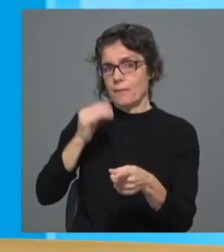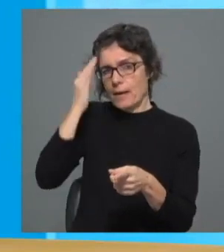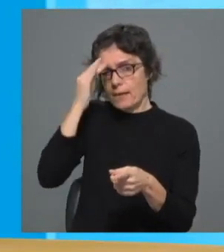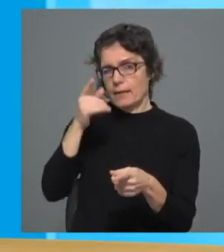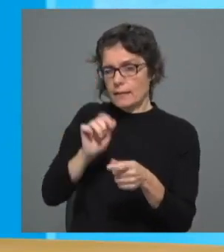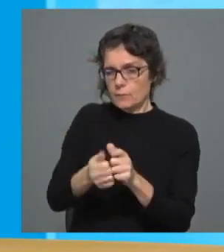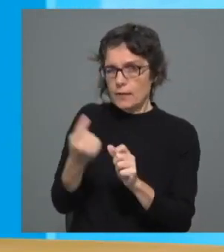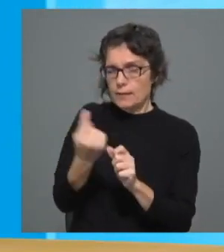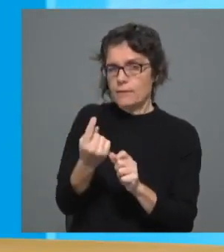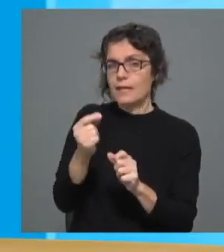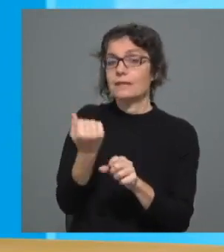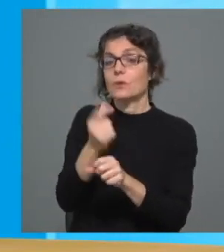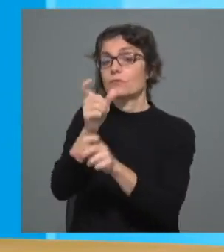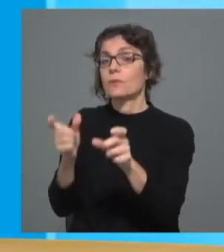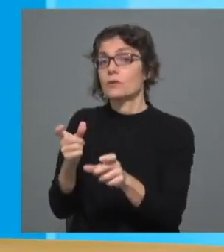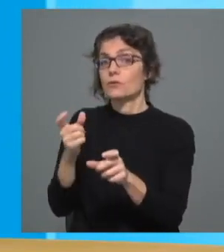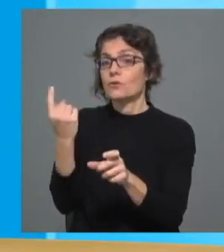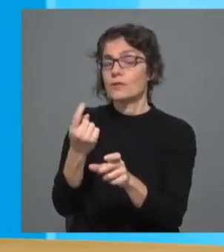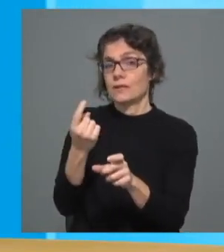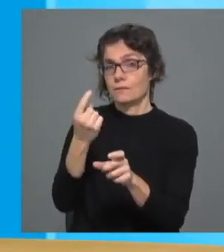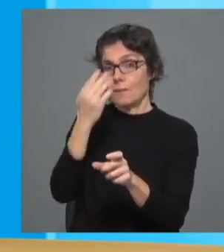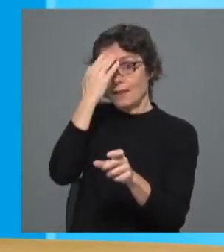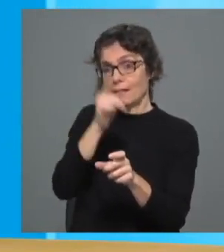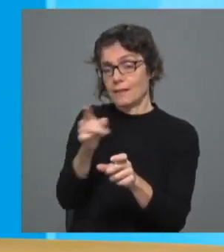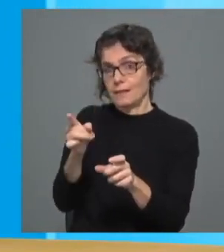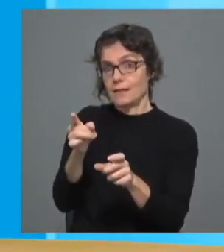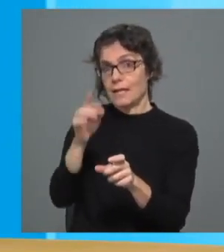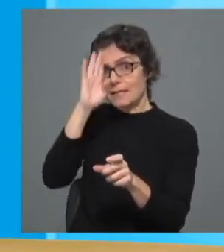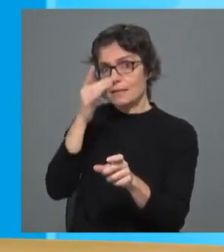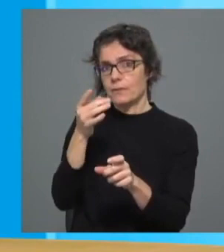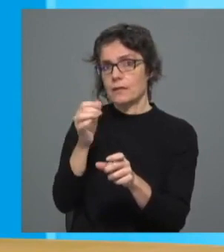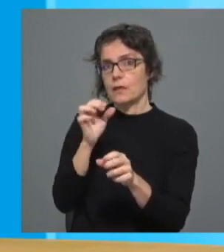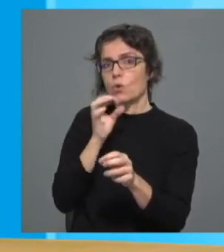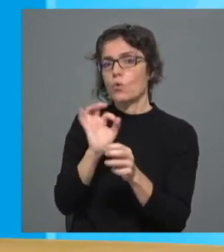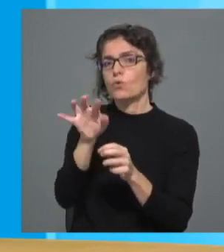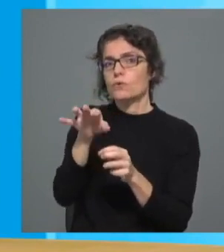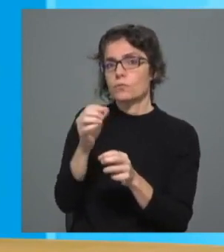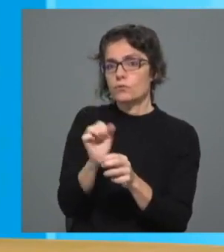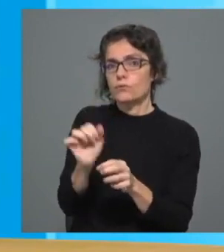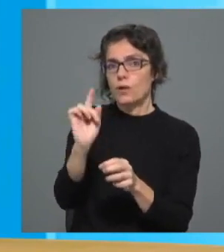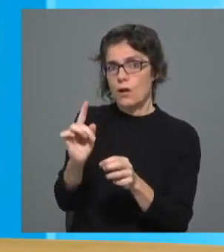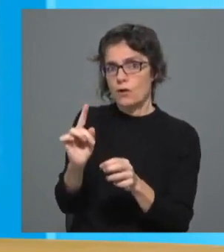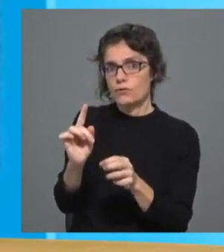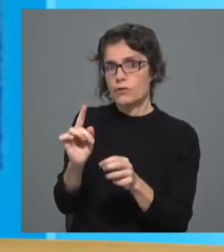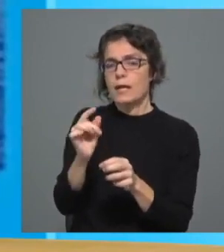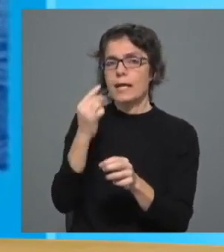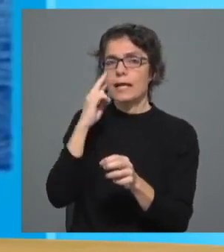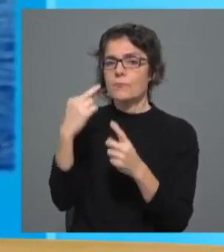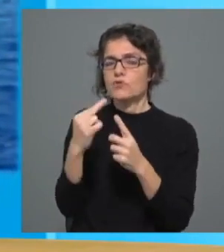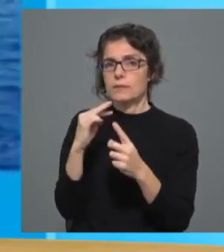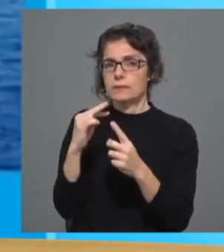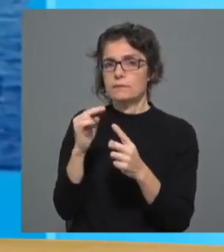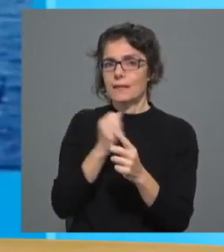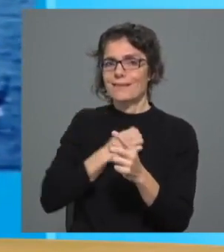esta convicção de que o contributo que possam dar à empresa como comunidade de pessoas é algo